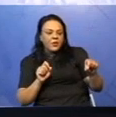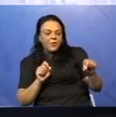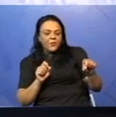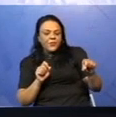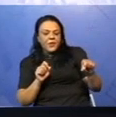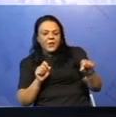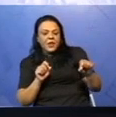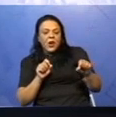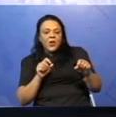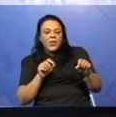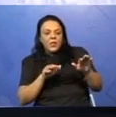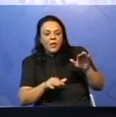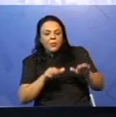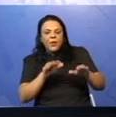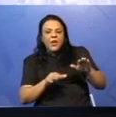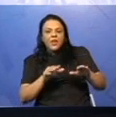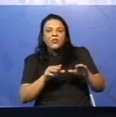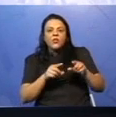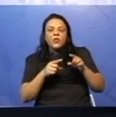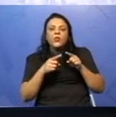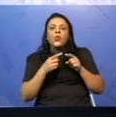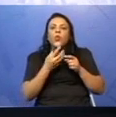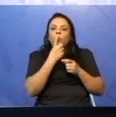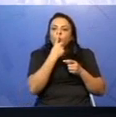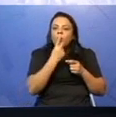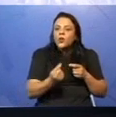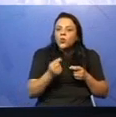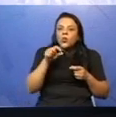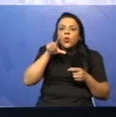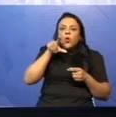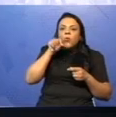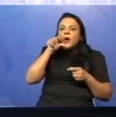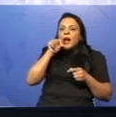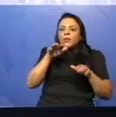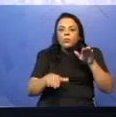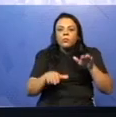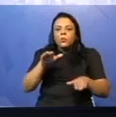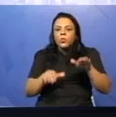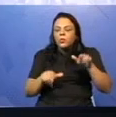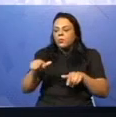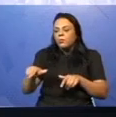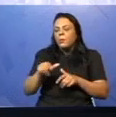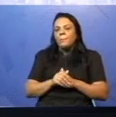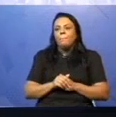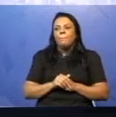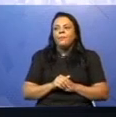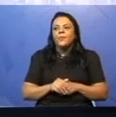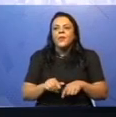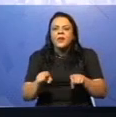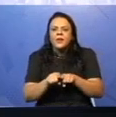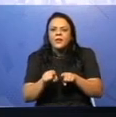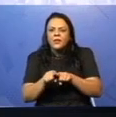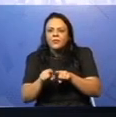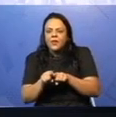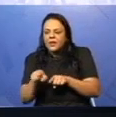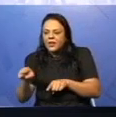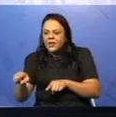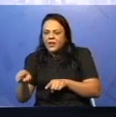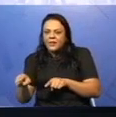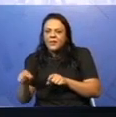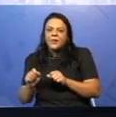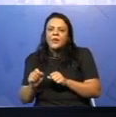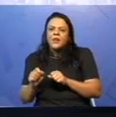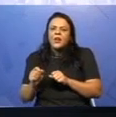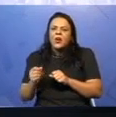pássaro. Darwin ele criava pombos na